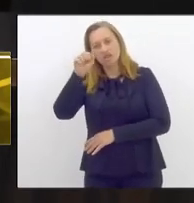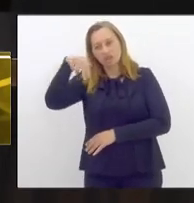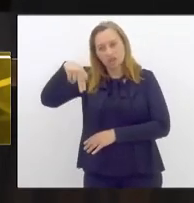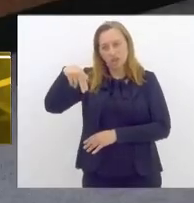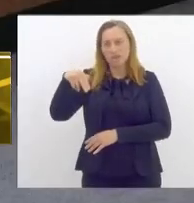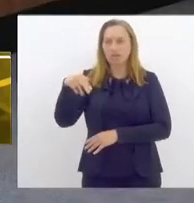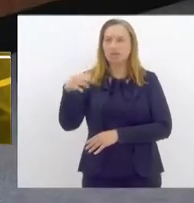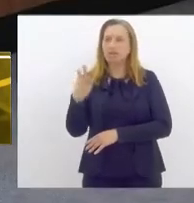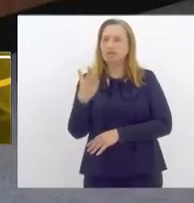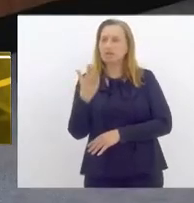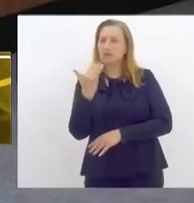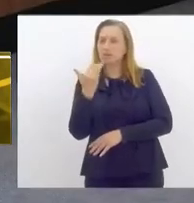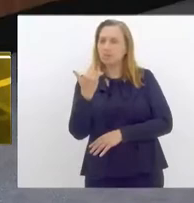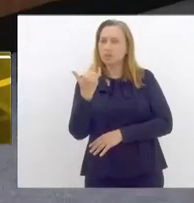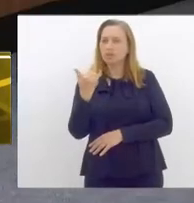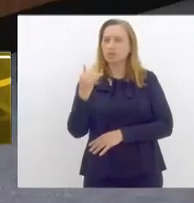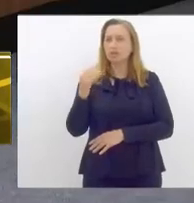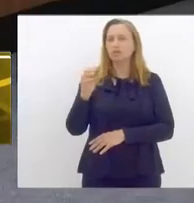Sampaio